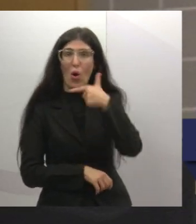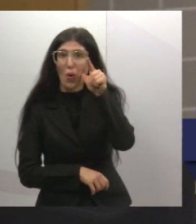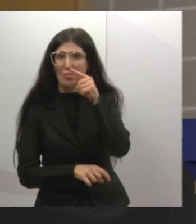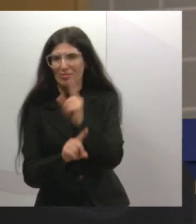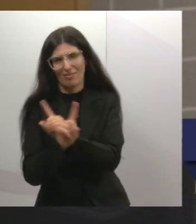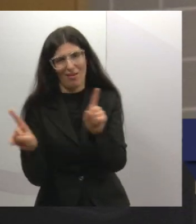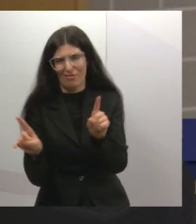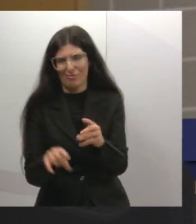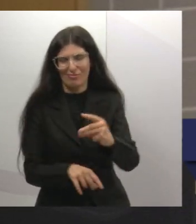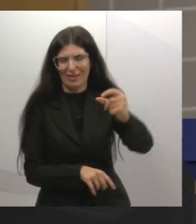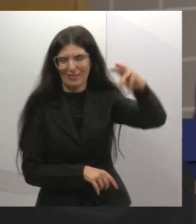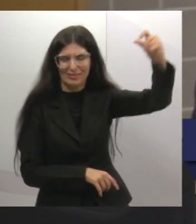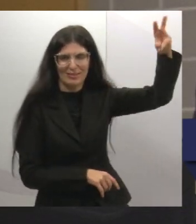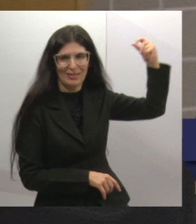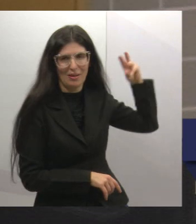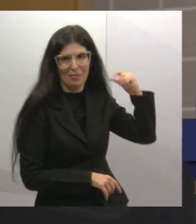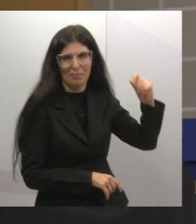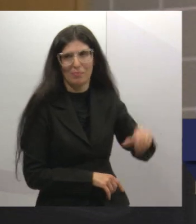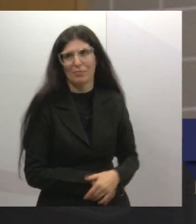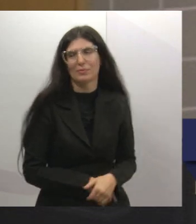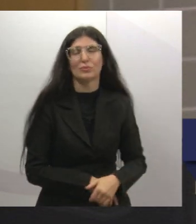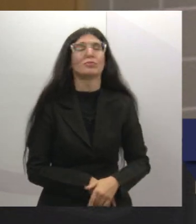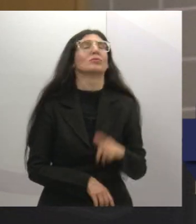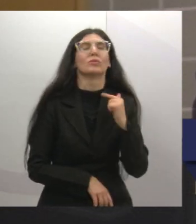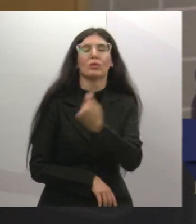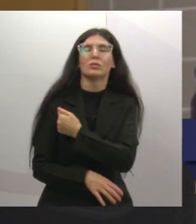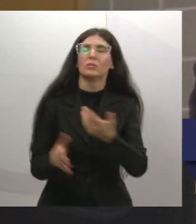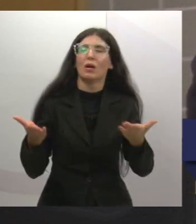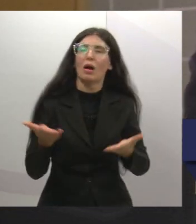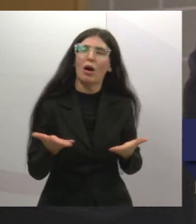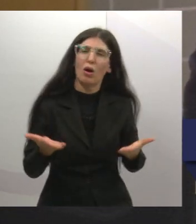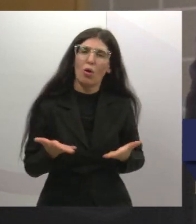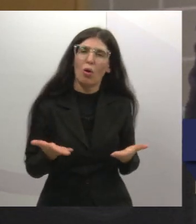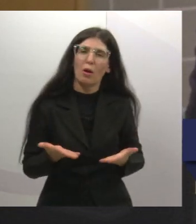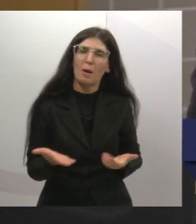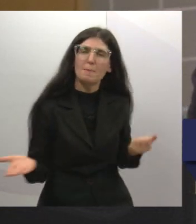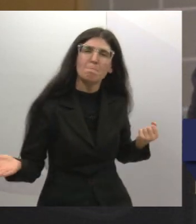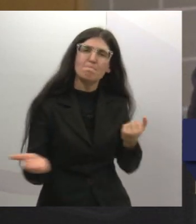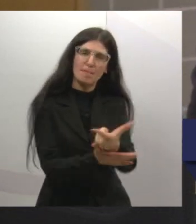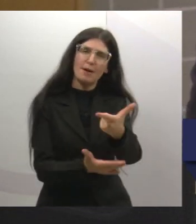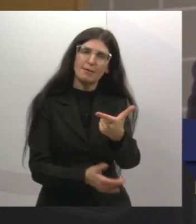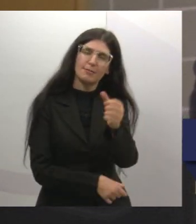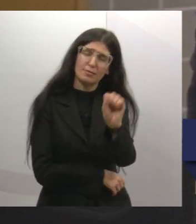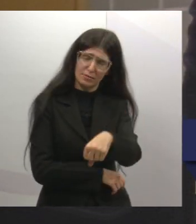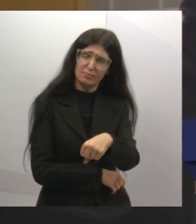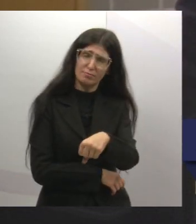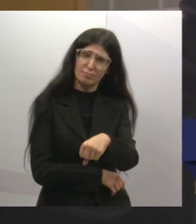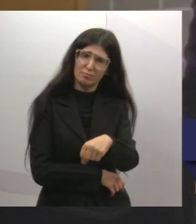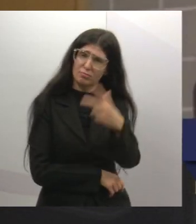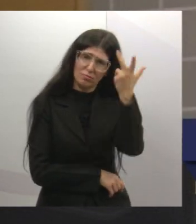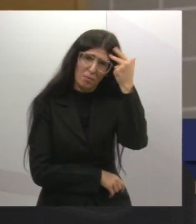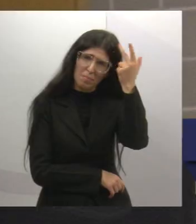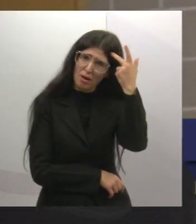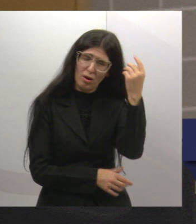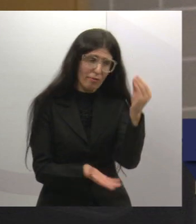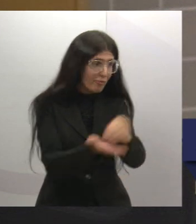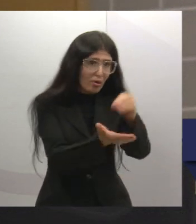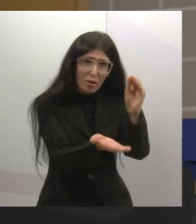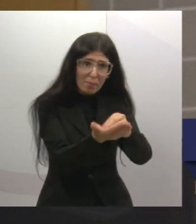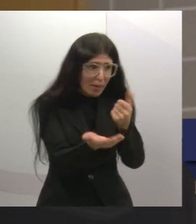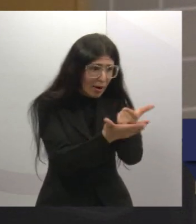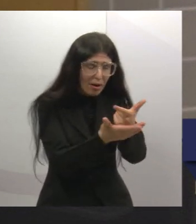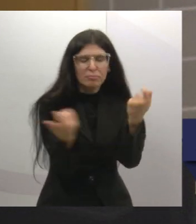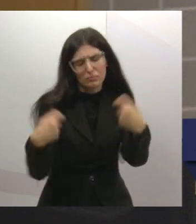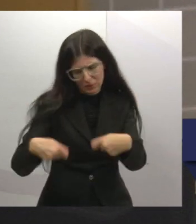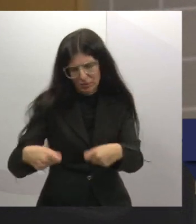tempo, onde nós, neste momento, estamos honrando com esse pagamento. Temos dívidas